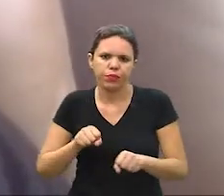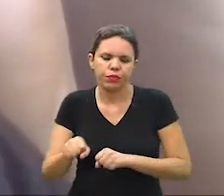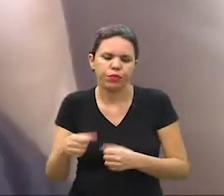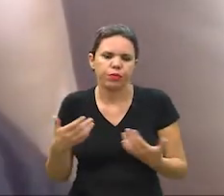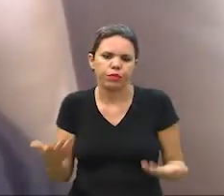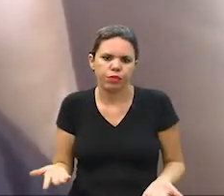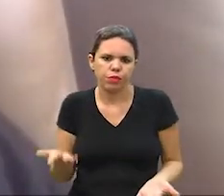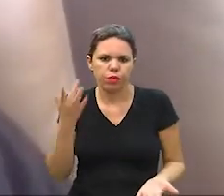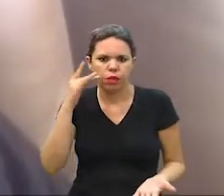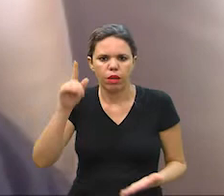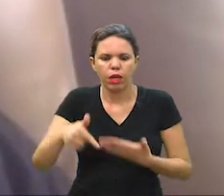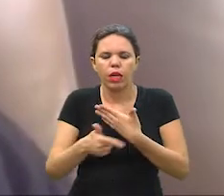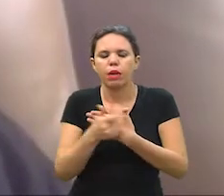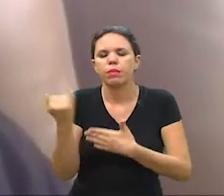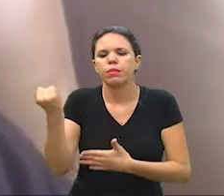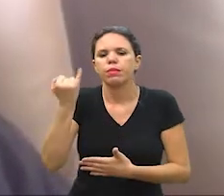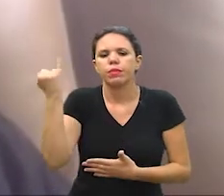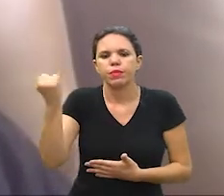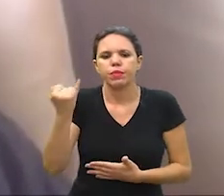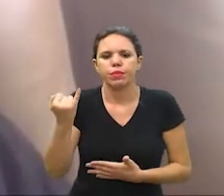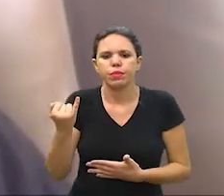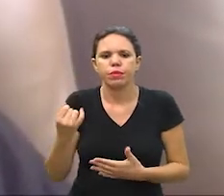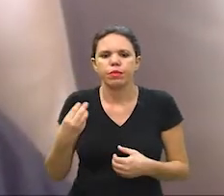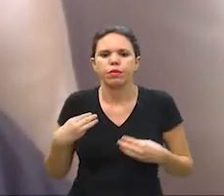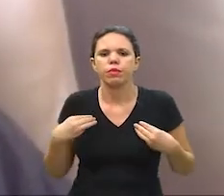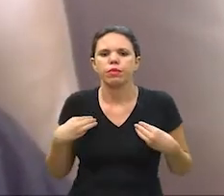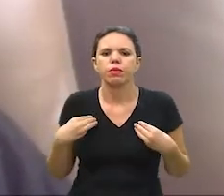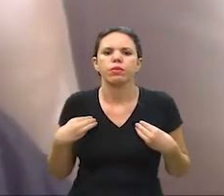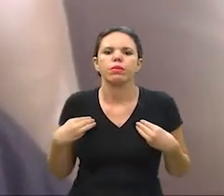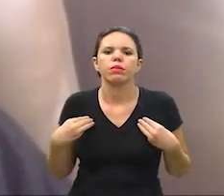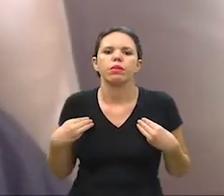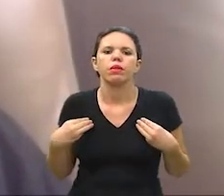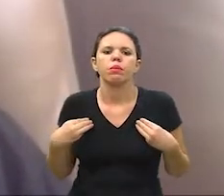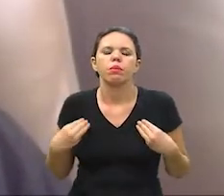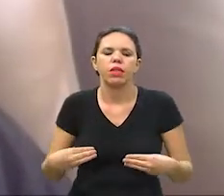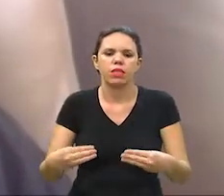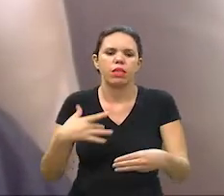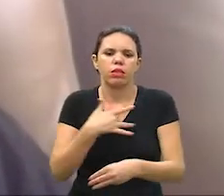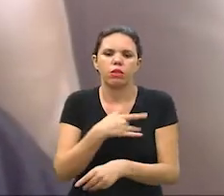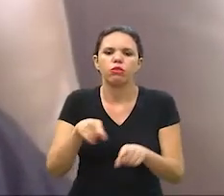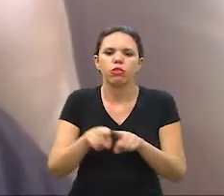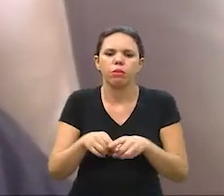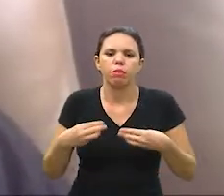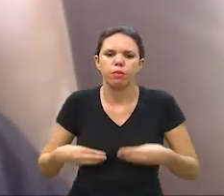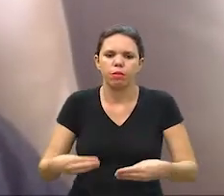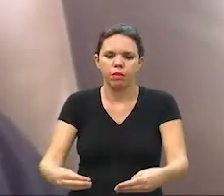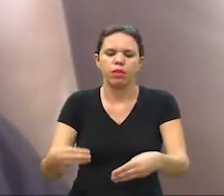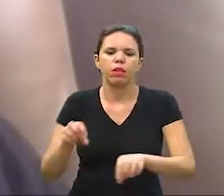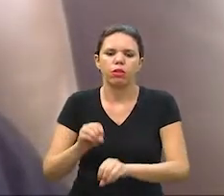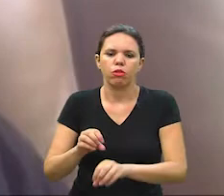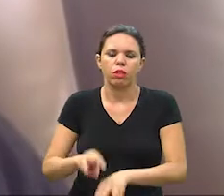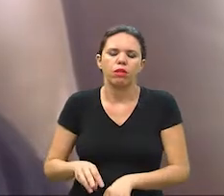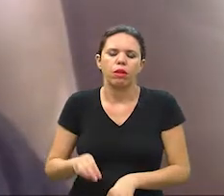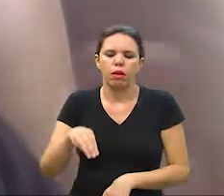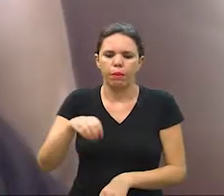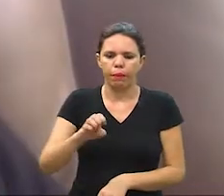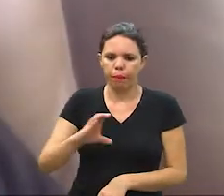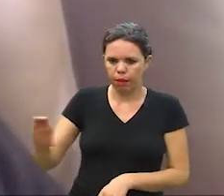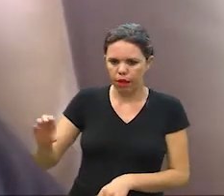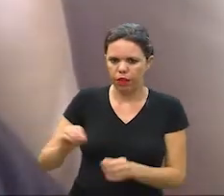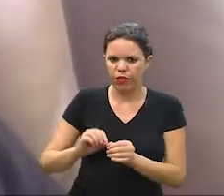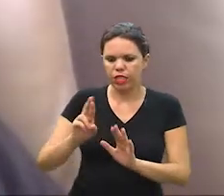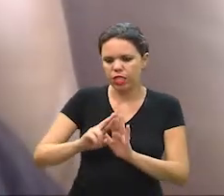formação, e isso é um papel importante, tanto do Ministério da Saúde quanto do Ministério da Educação, do MEC, no sentido de fazer